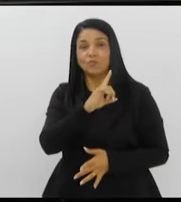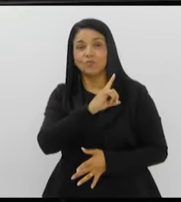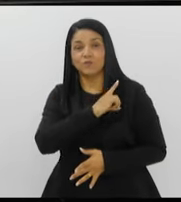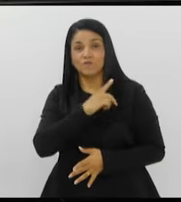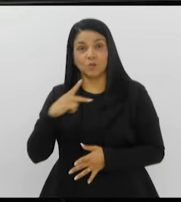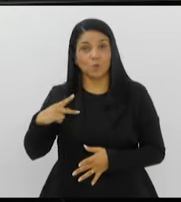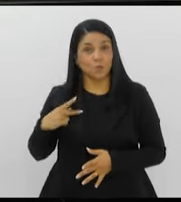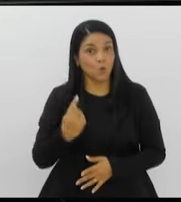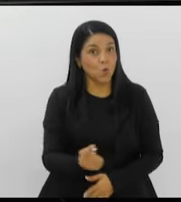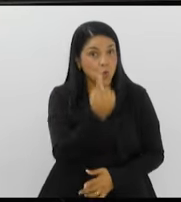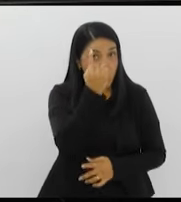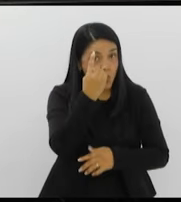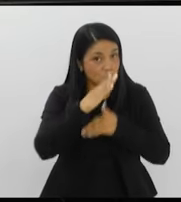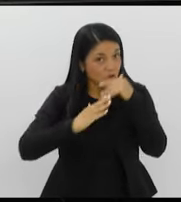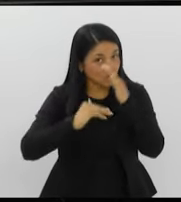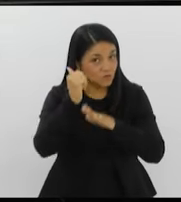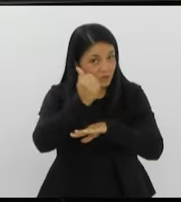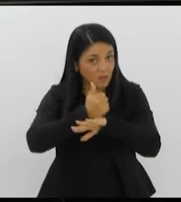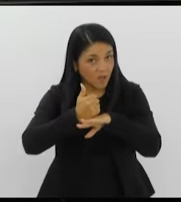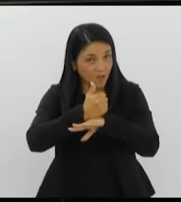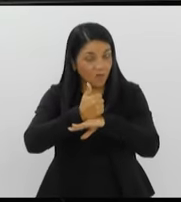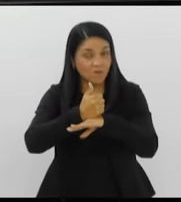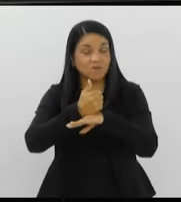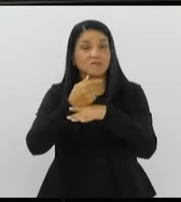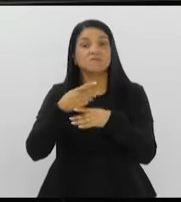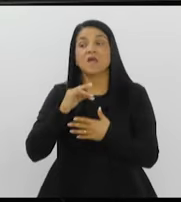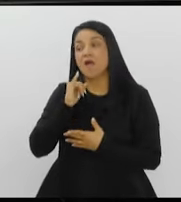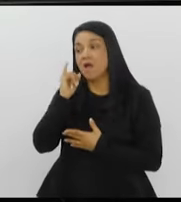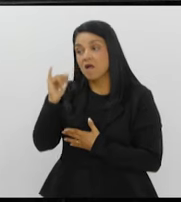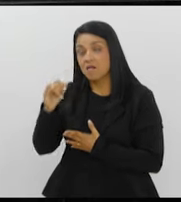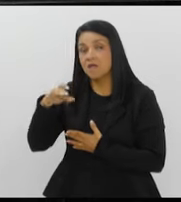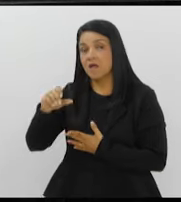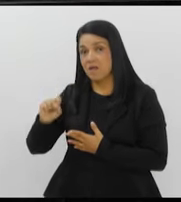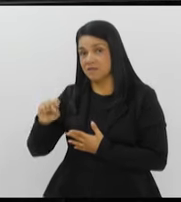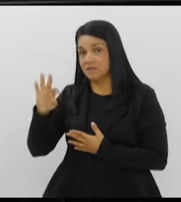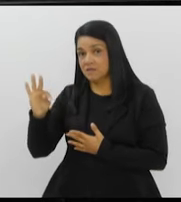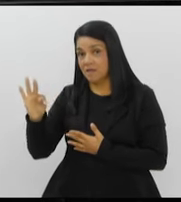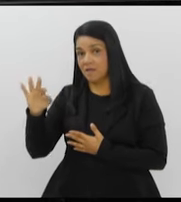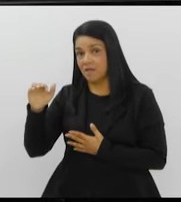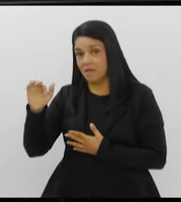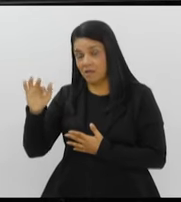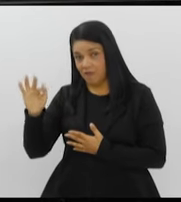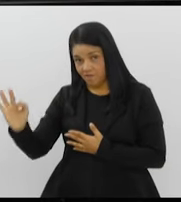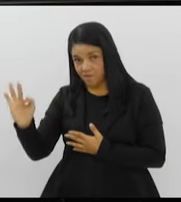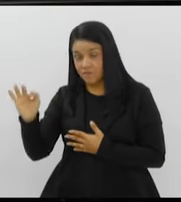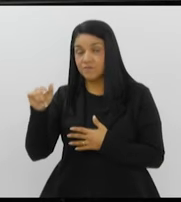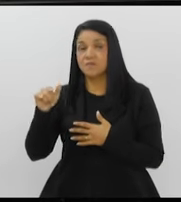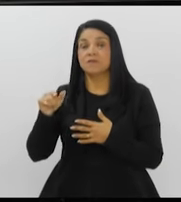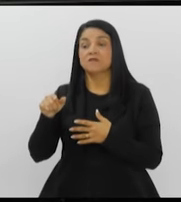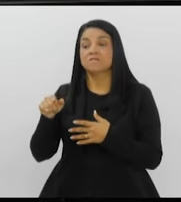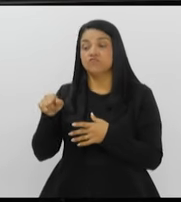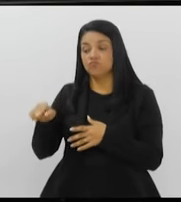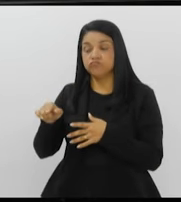público, disseram para o STF a respeito da operação na Maré.